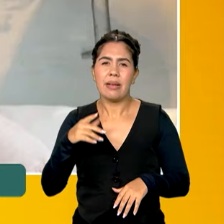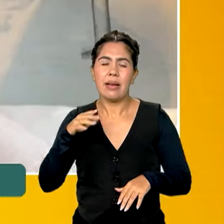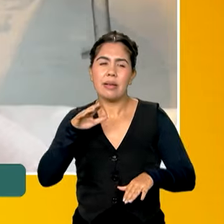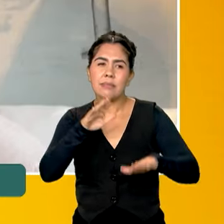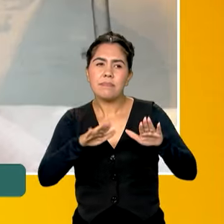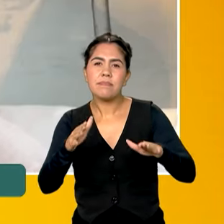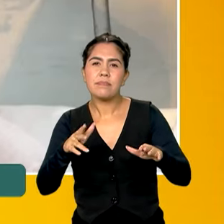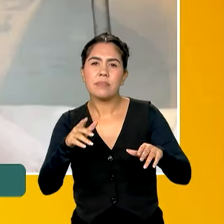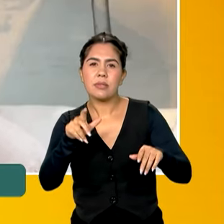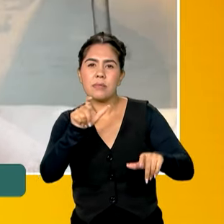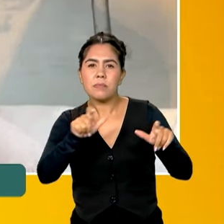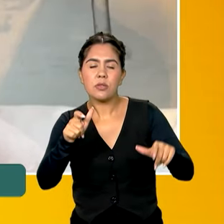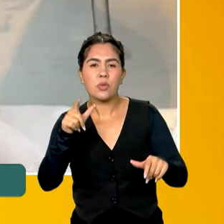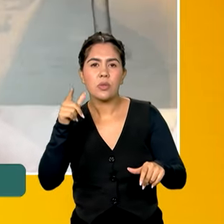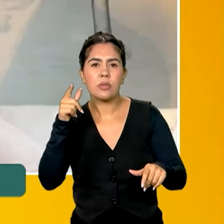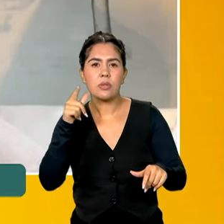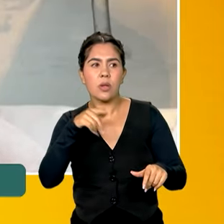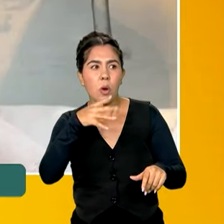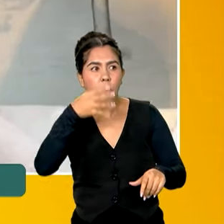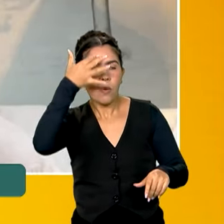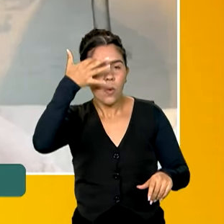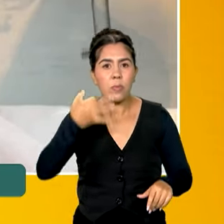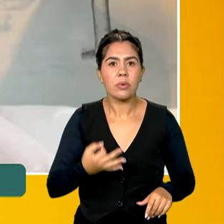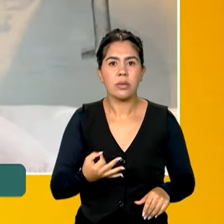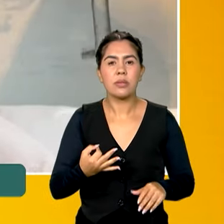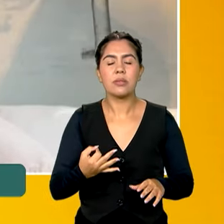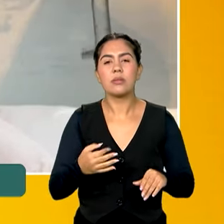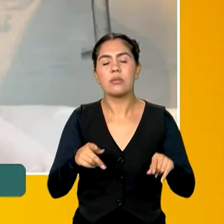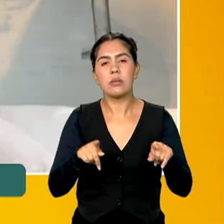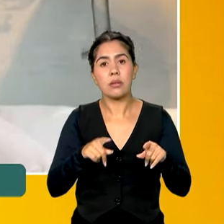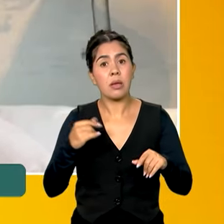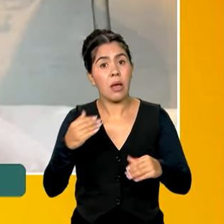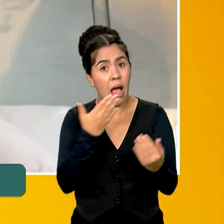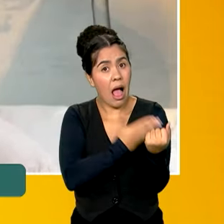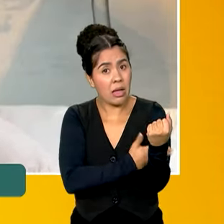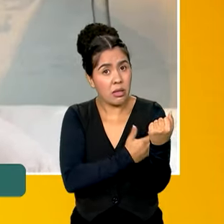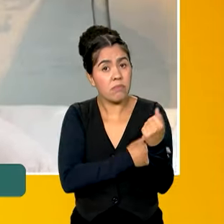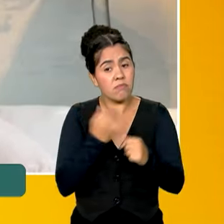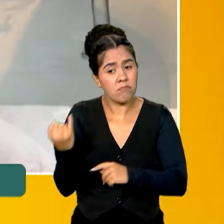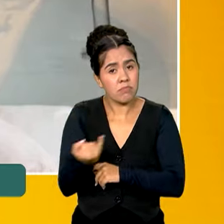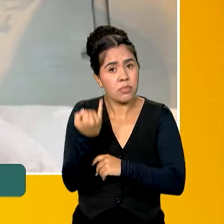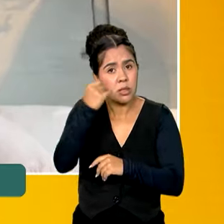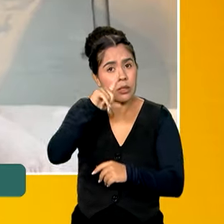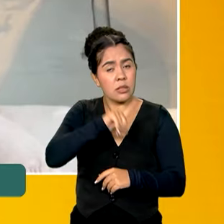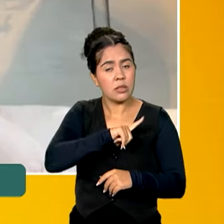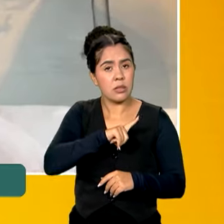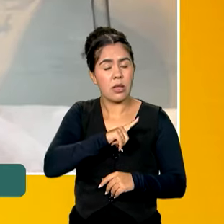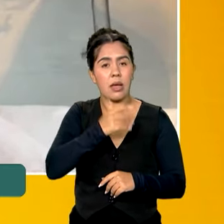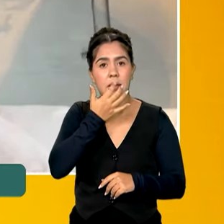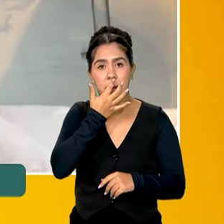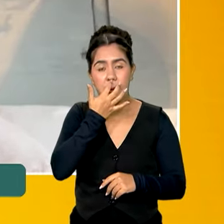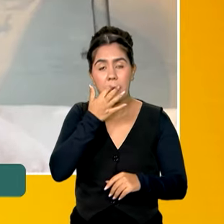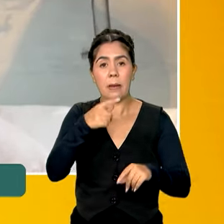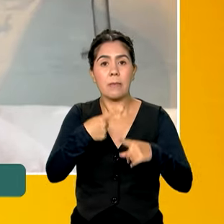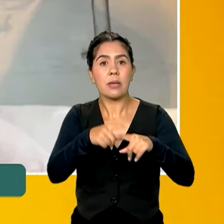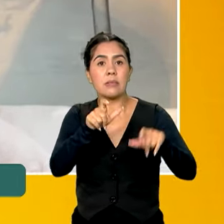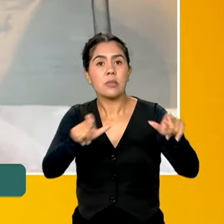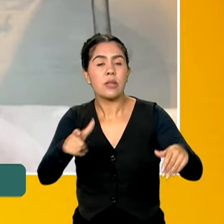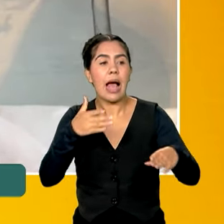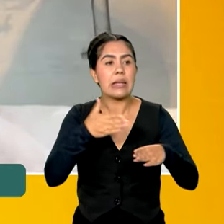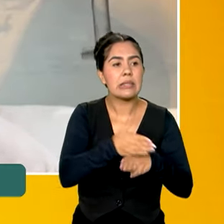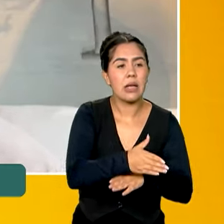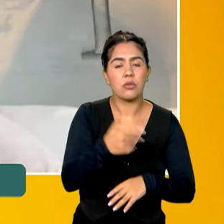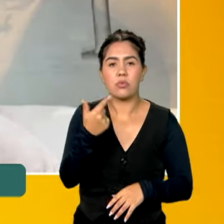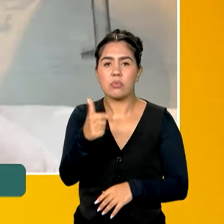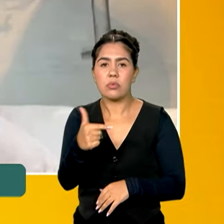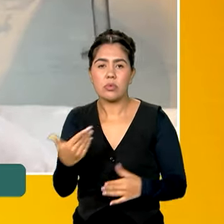a importância dos arquivos é porque muitas pessoas não têm acesso, não entendem